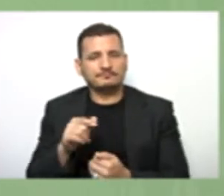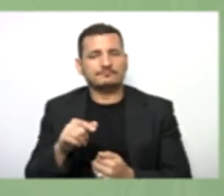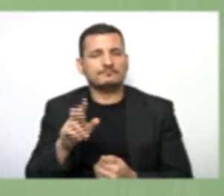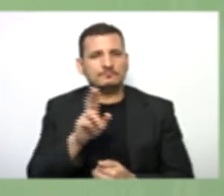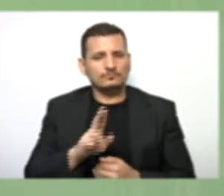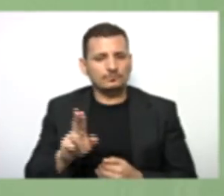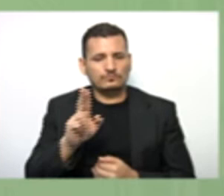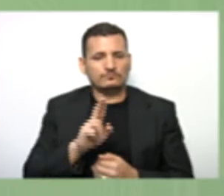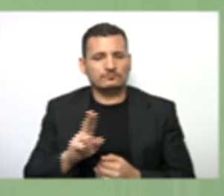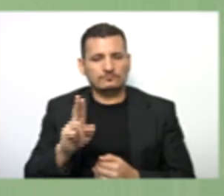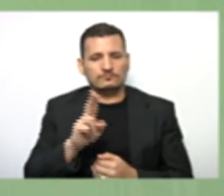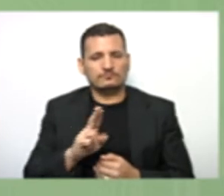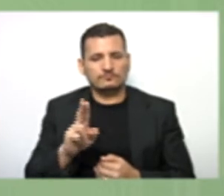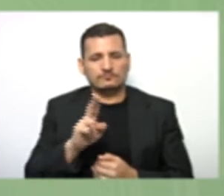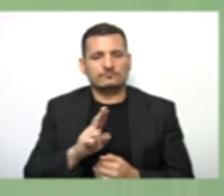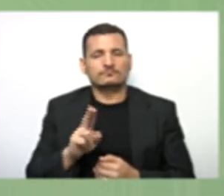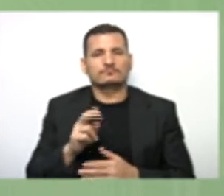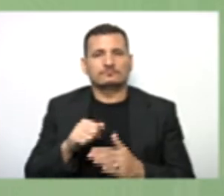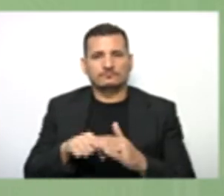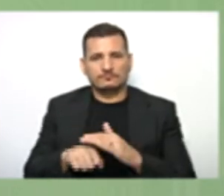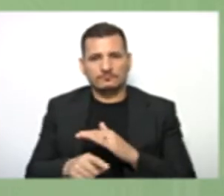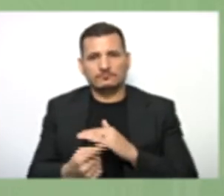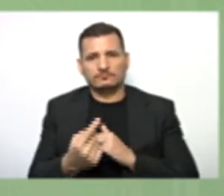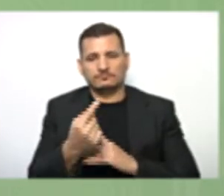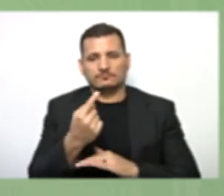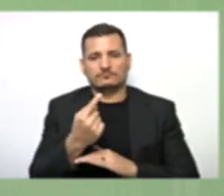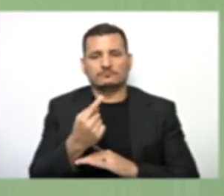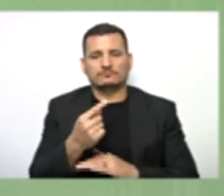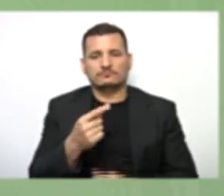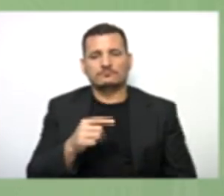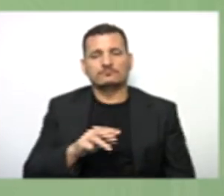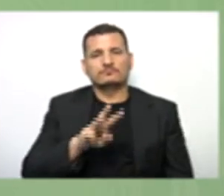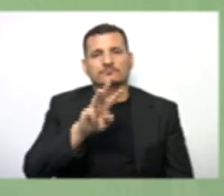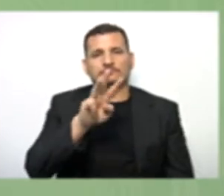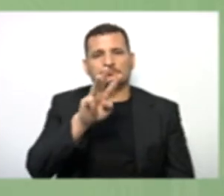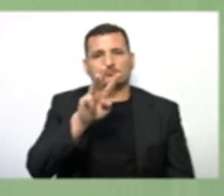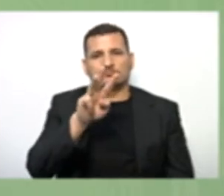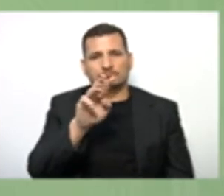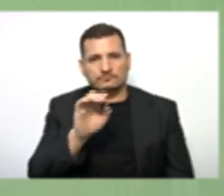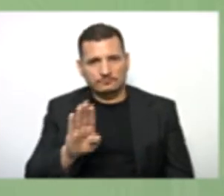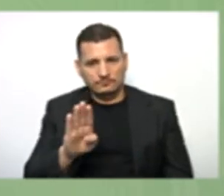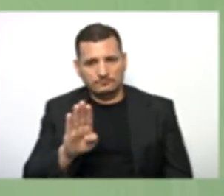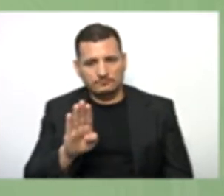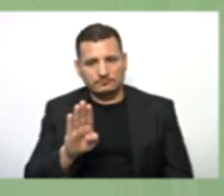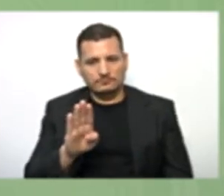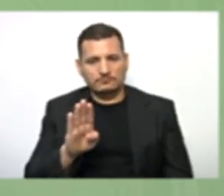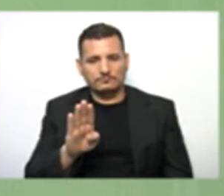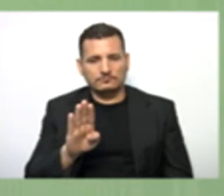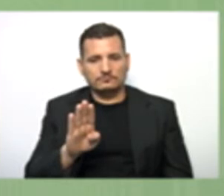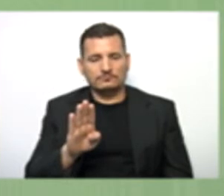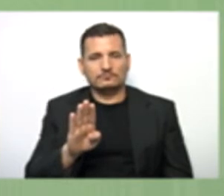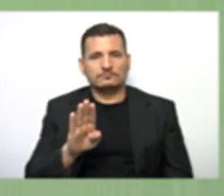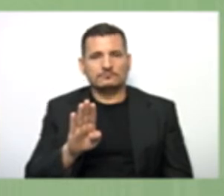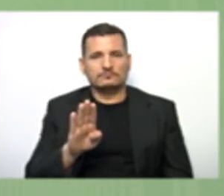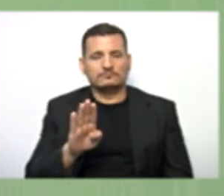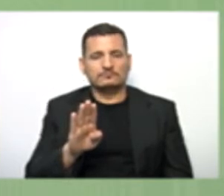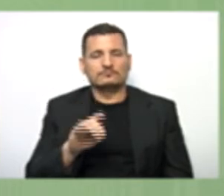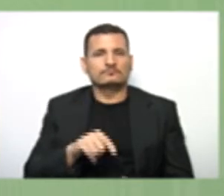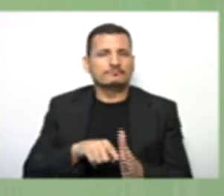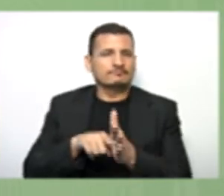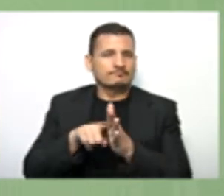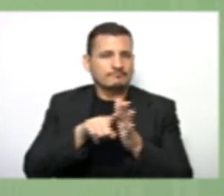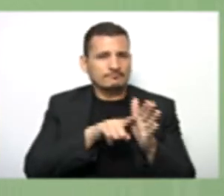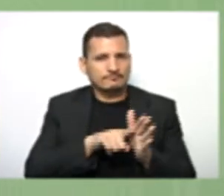uso intenso de entrada e saída, de recursos de entrada e saída. Como colocamos aqui,